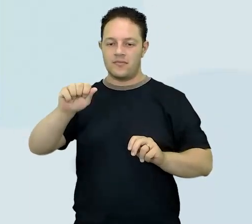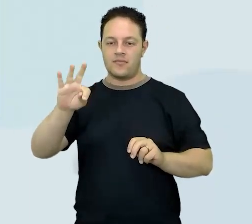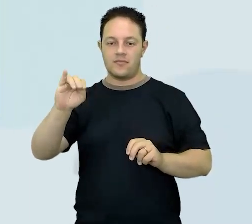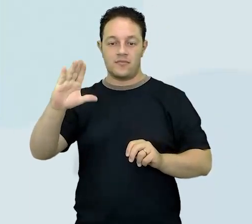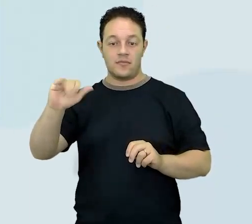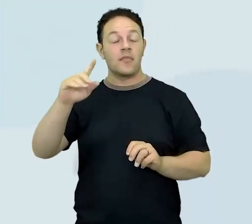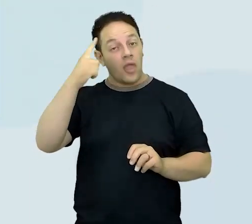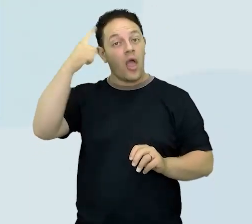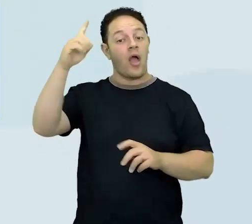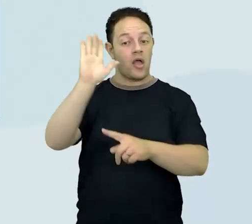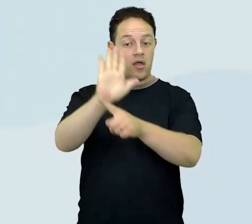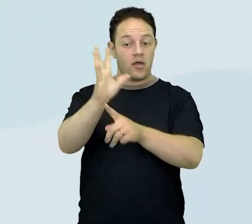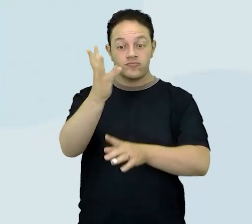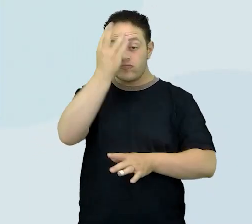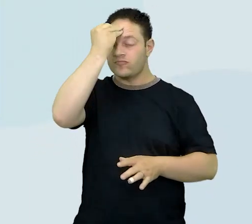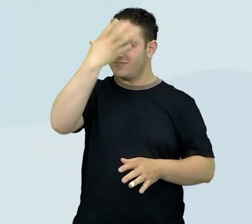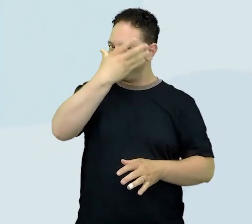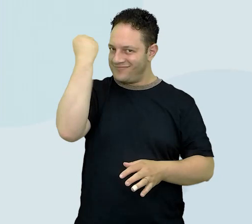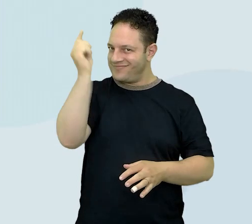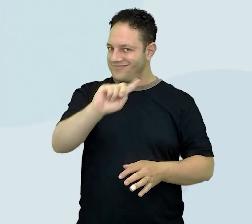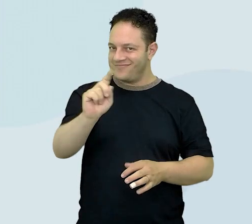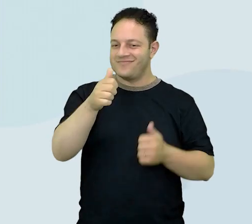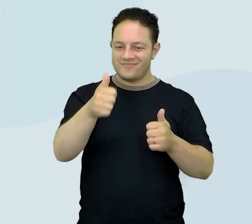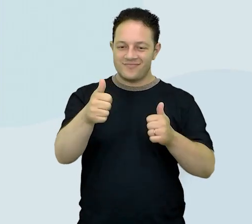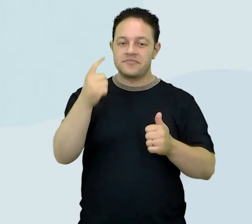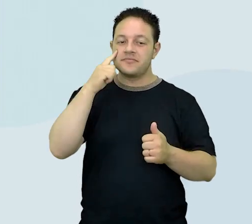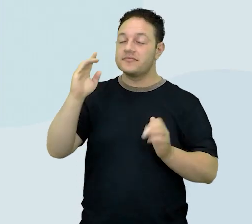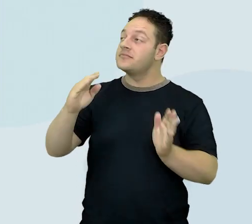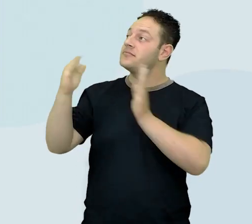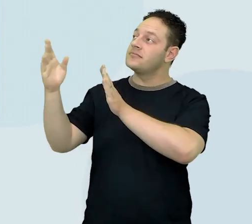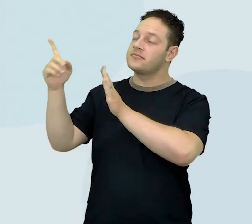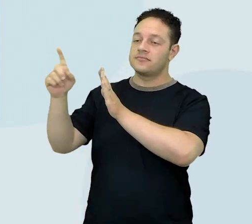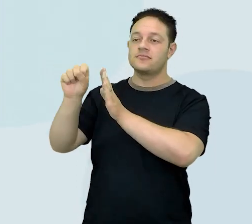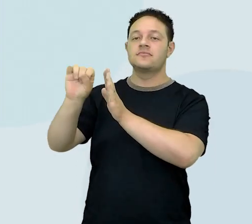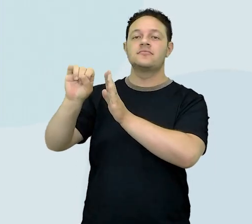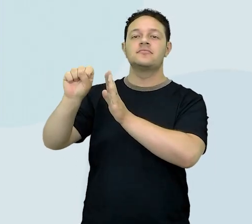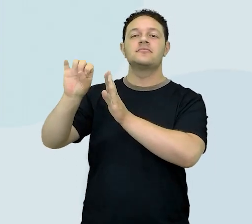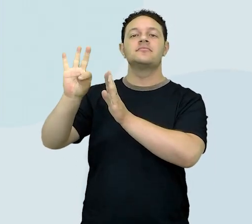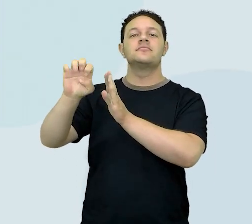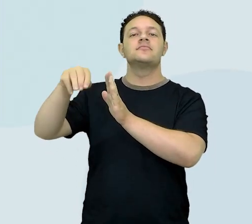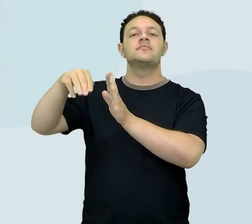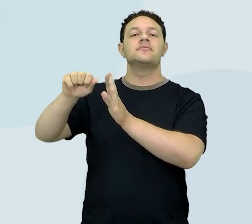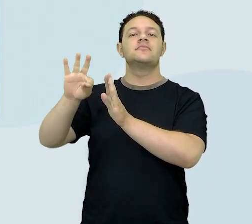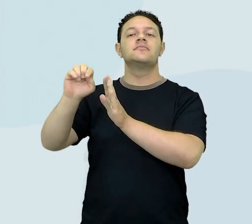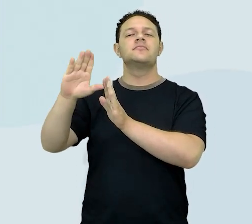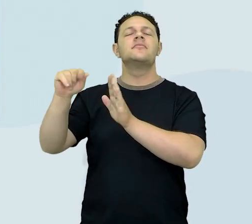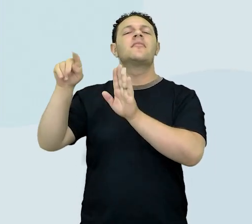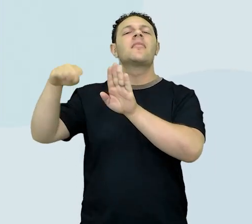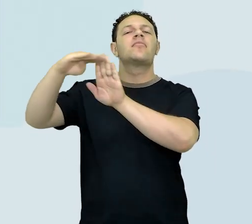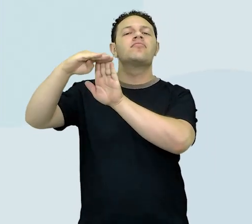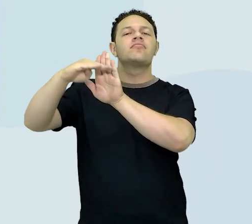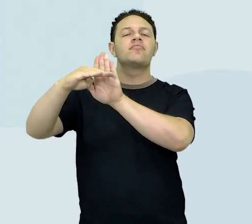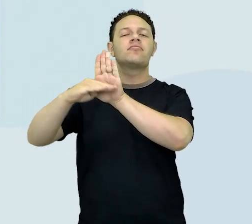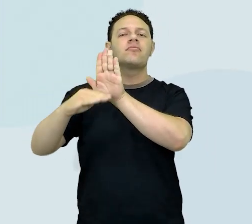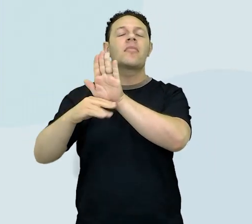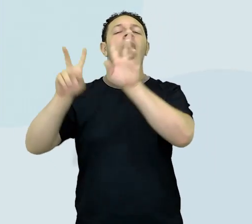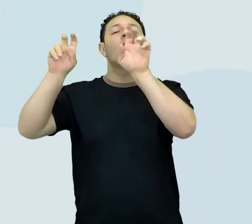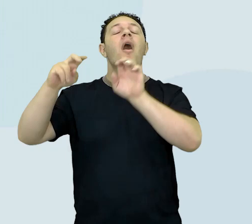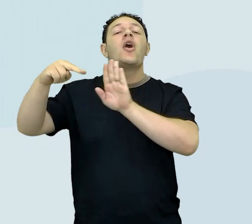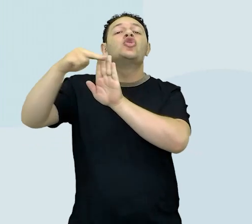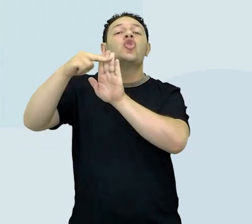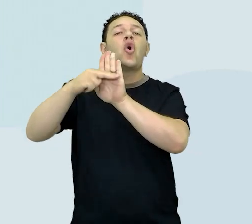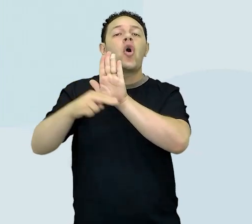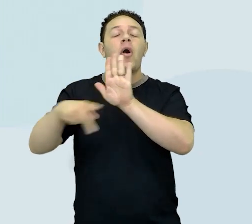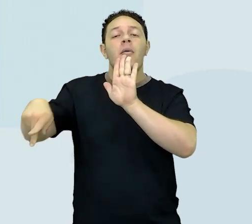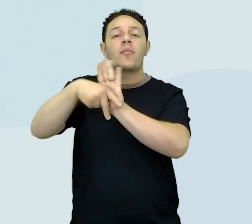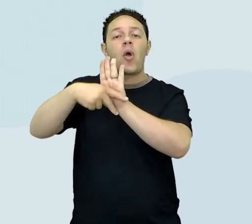gente relembrar isso aqui e ficar na cabeça. Ela é baseada em normas técnicas e convenções